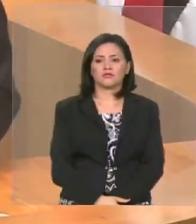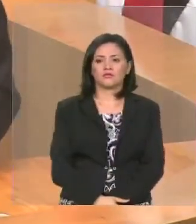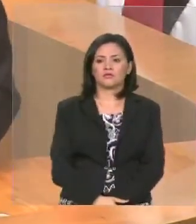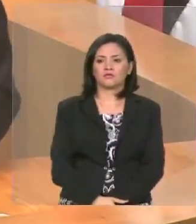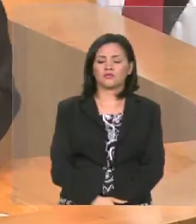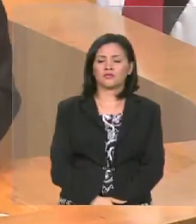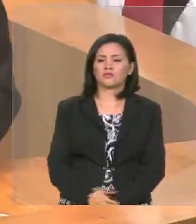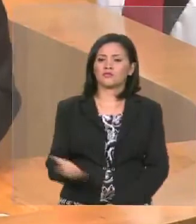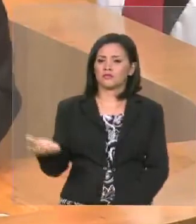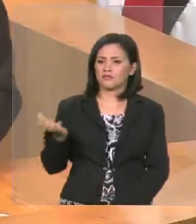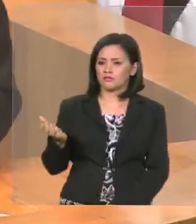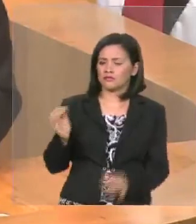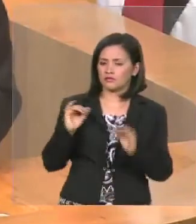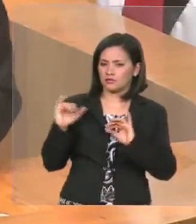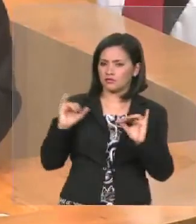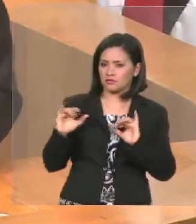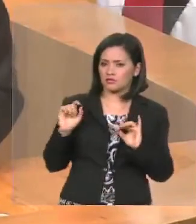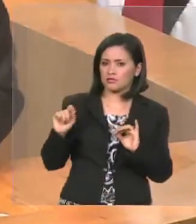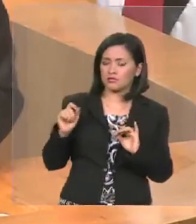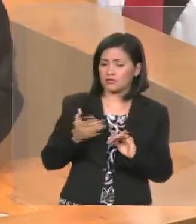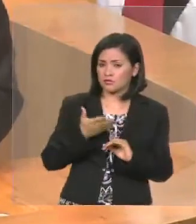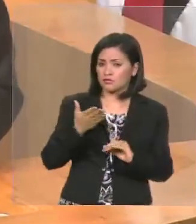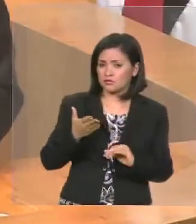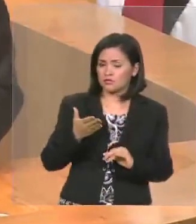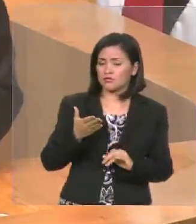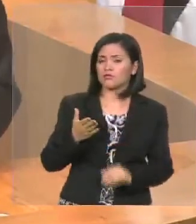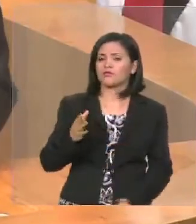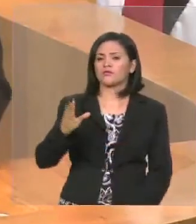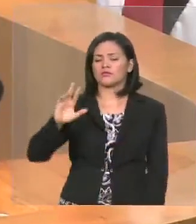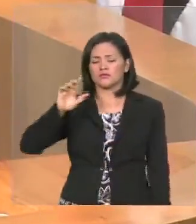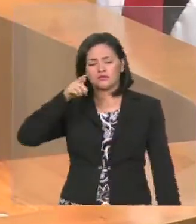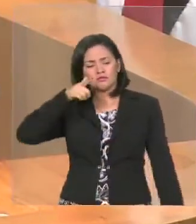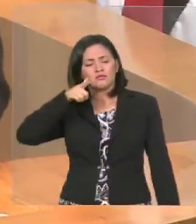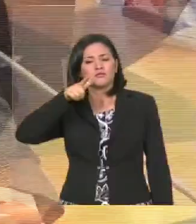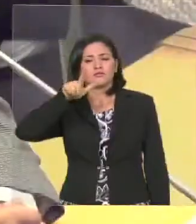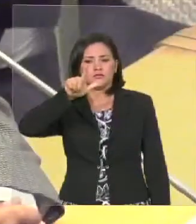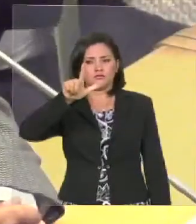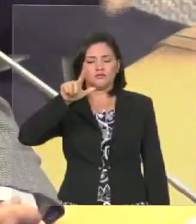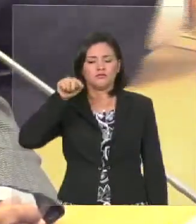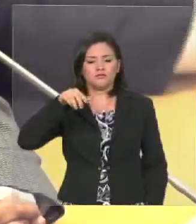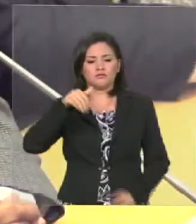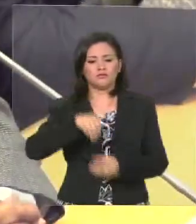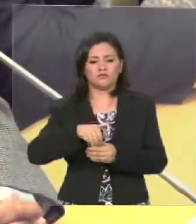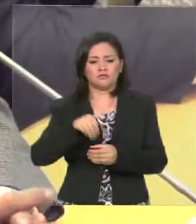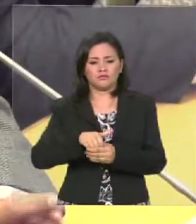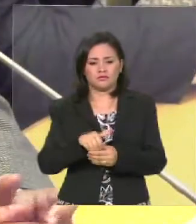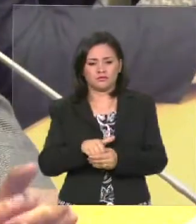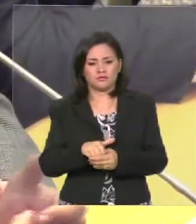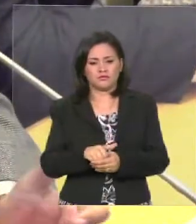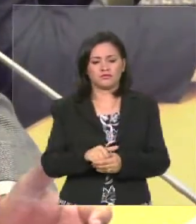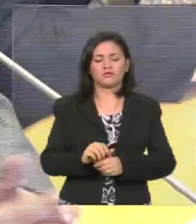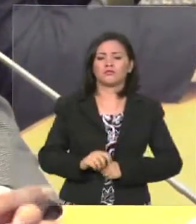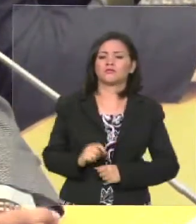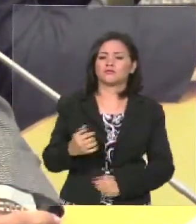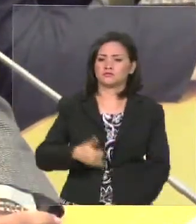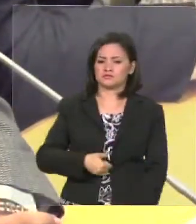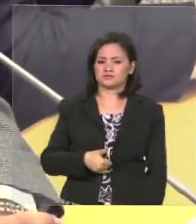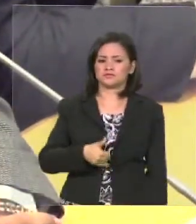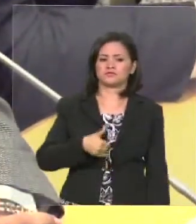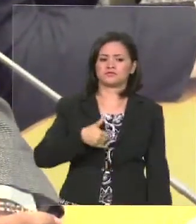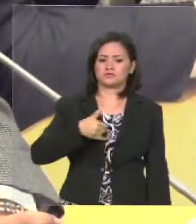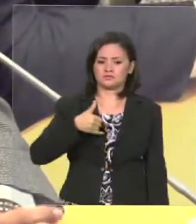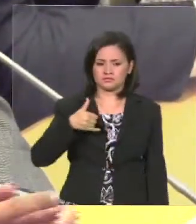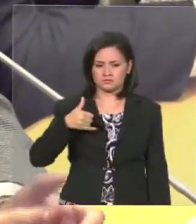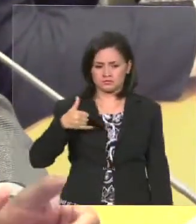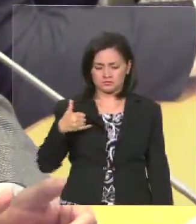Vossa Excelência foi um grande vitorioso nessas eleições municipais e dizer que para mim foi um orgulho